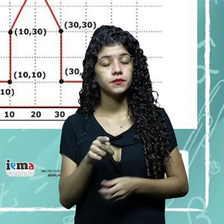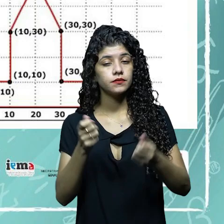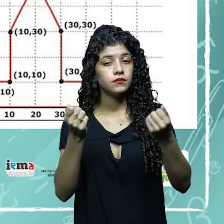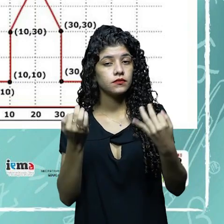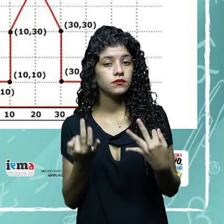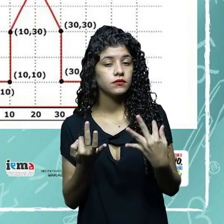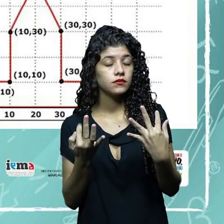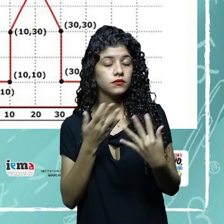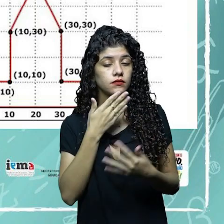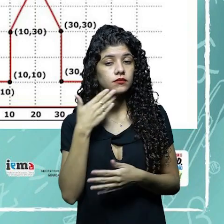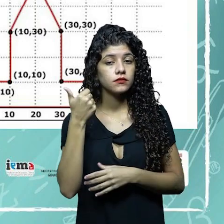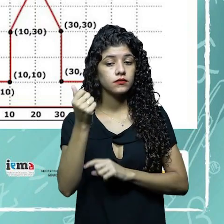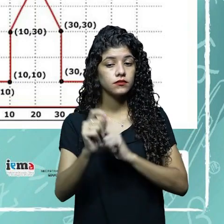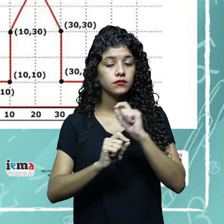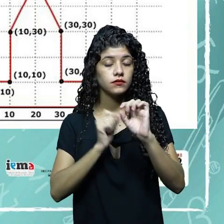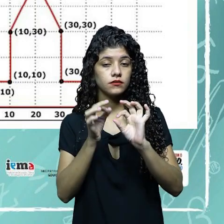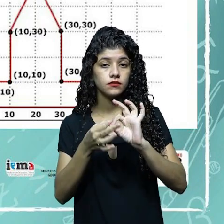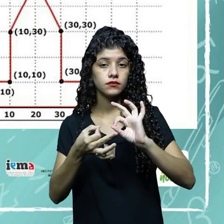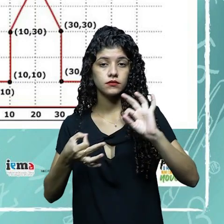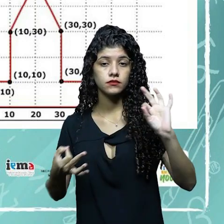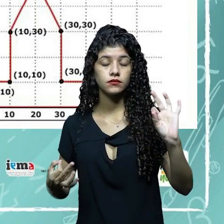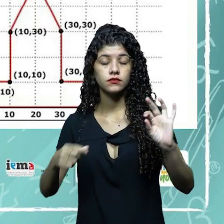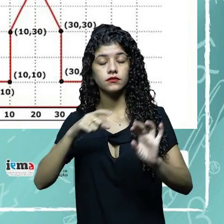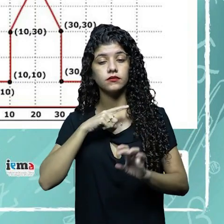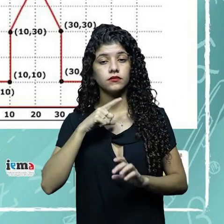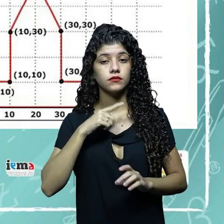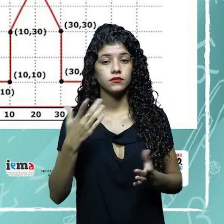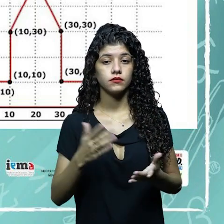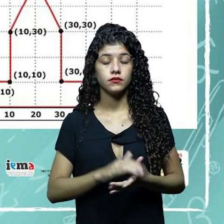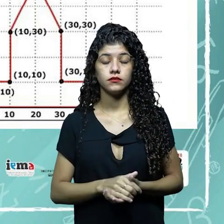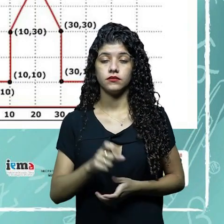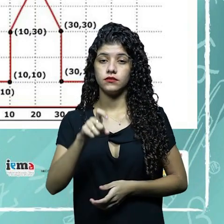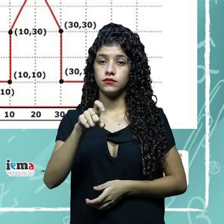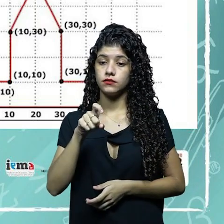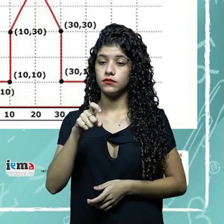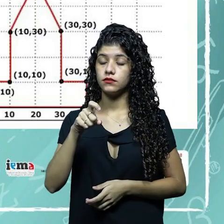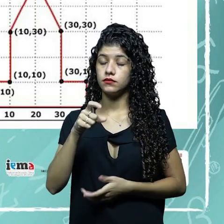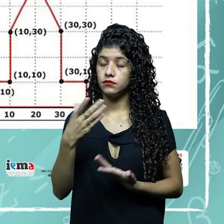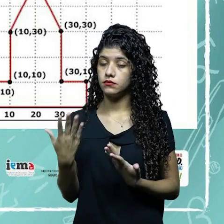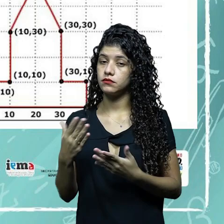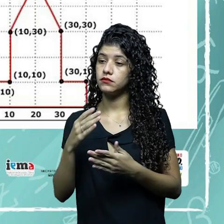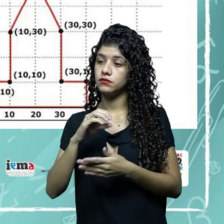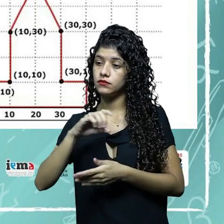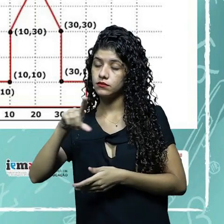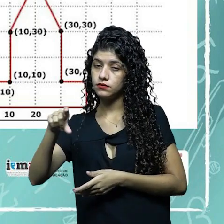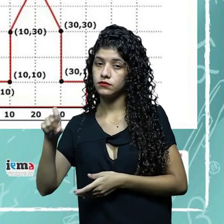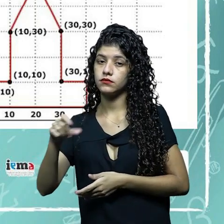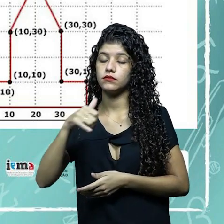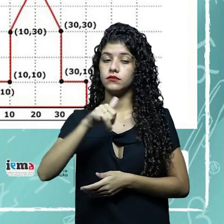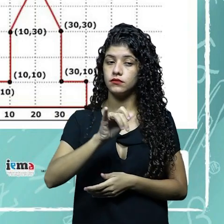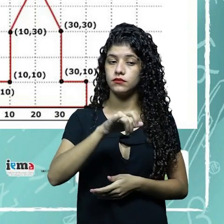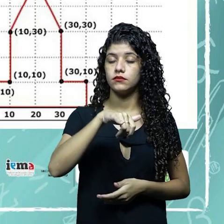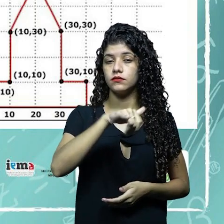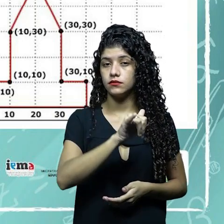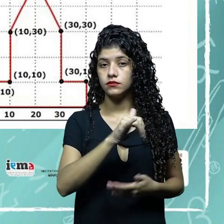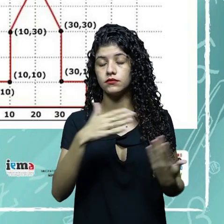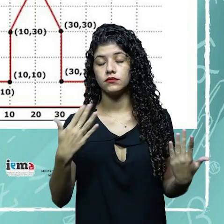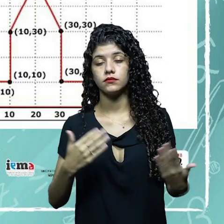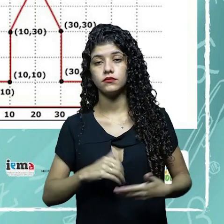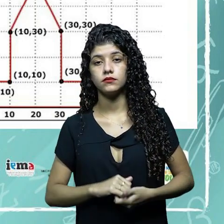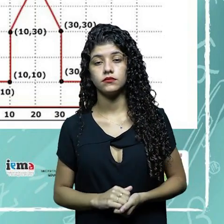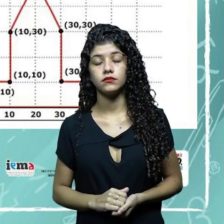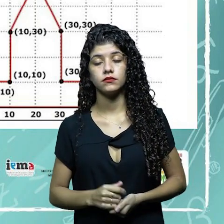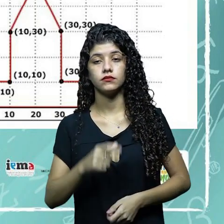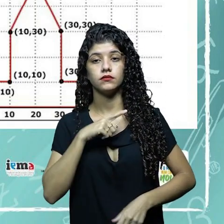ele tiver no eixo X, é para o X. Se tiver para o Y, é para o Y, tá? Então aqui também vocês percebem